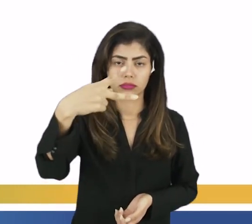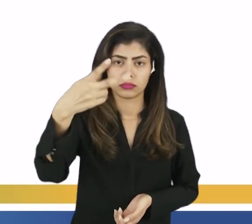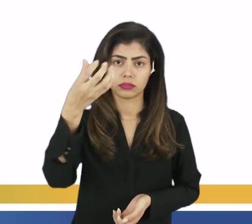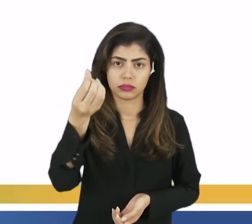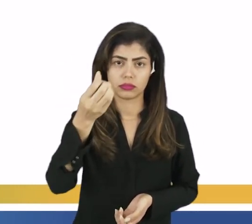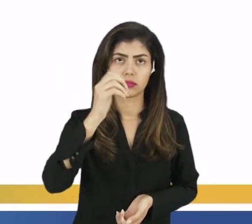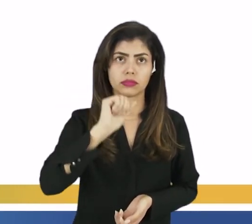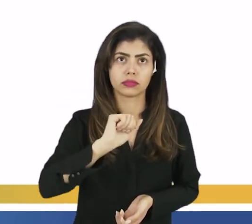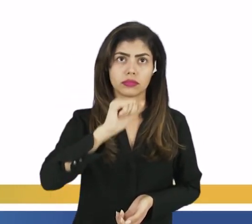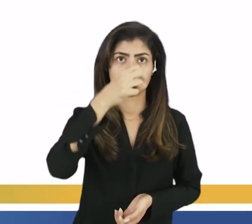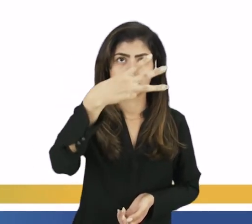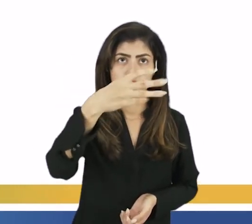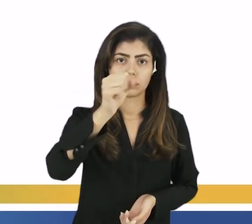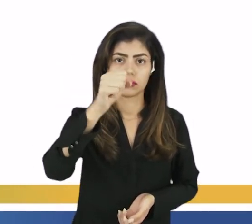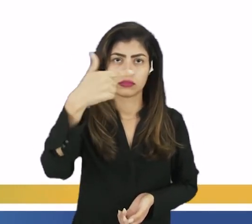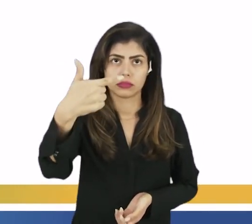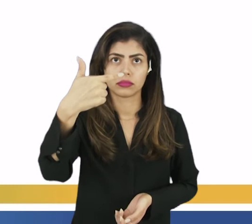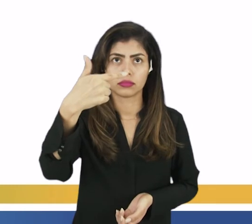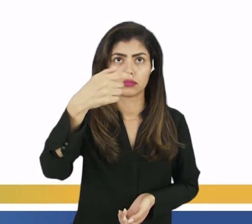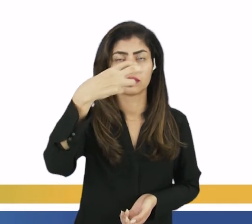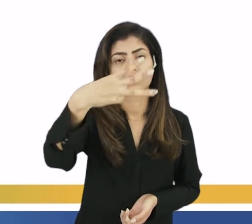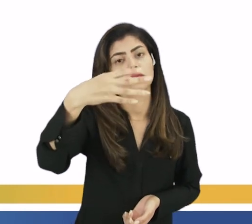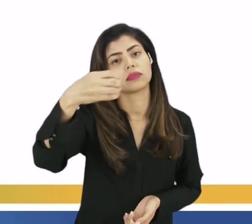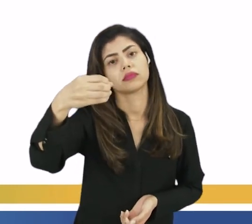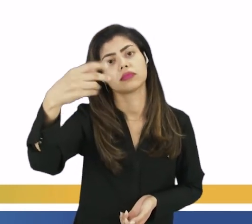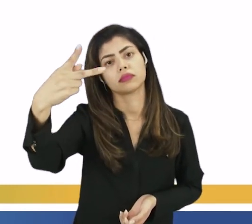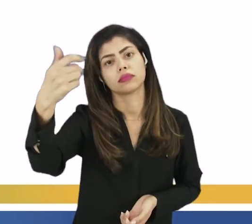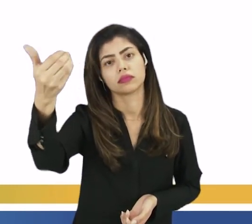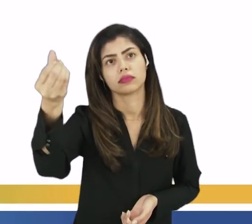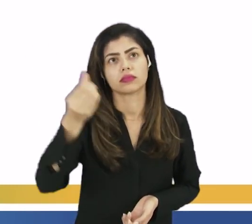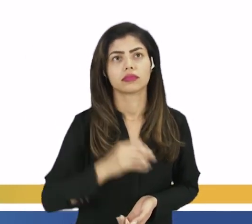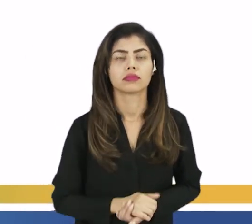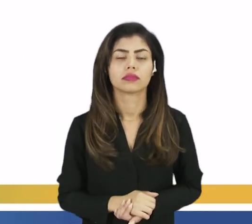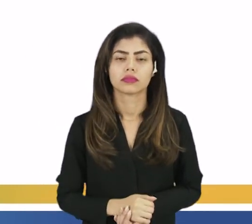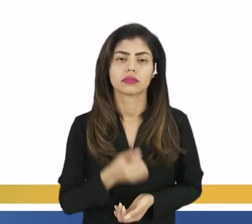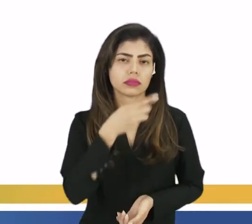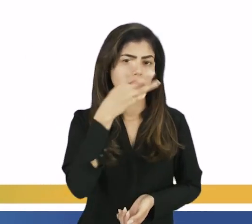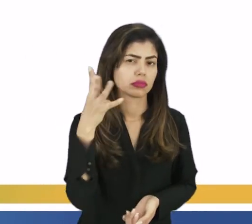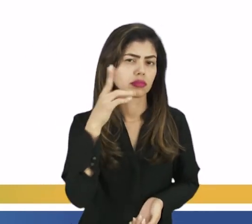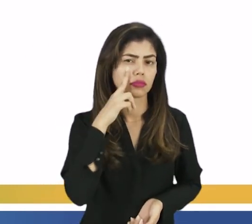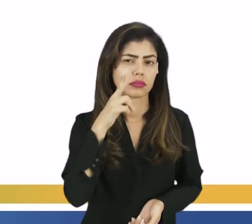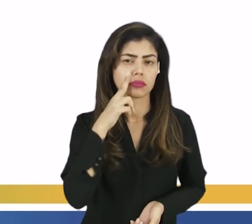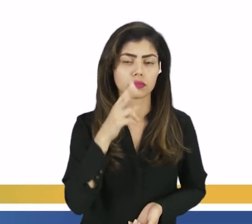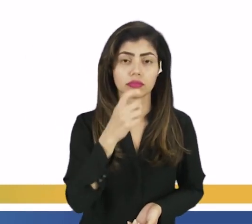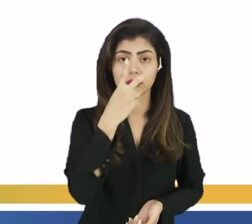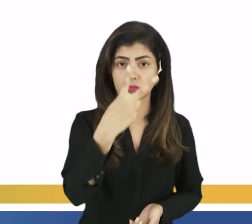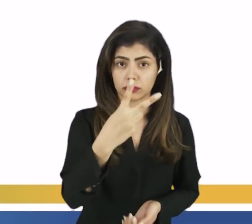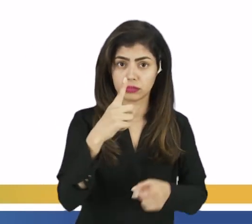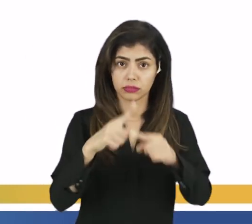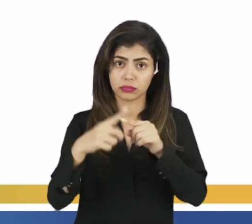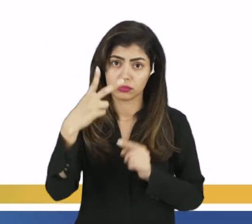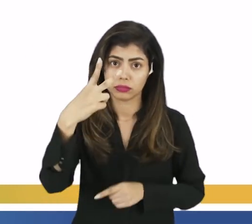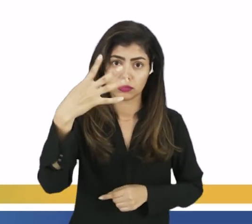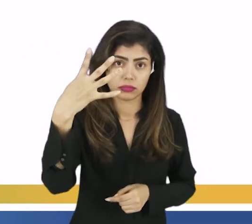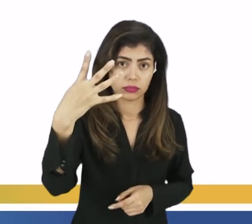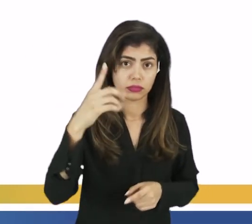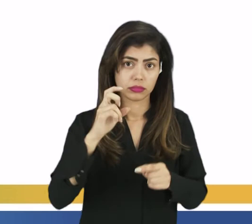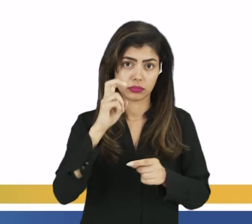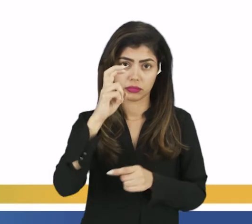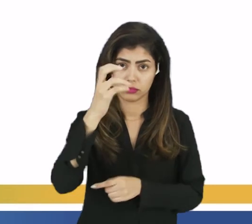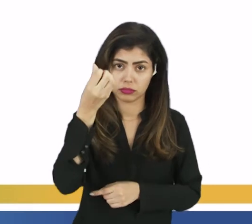2p 6 3S 2 3P sei se a gente for contar aqui ó 2 mais 2